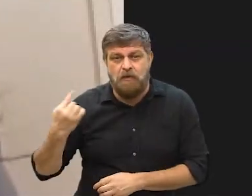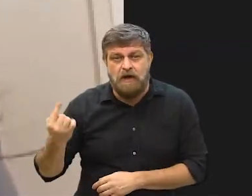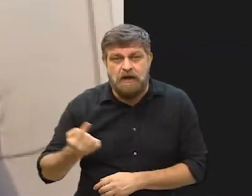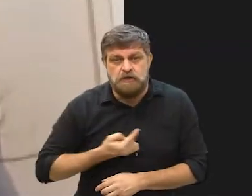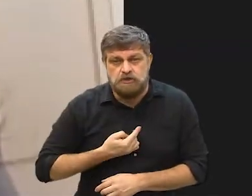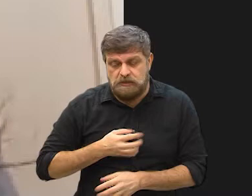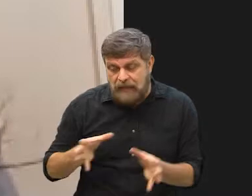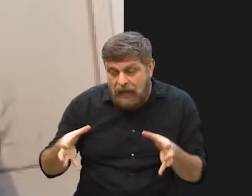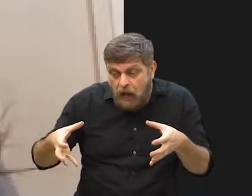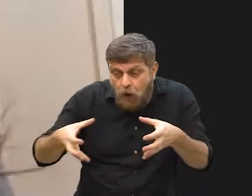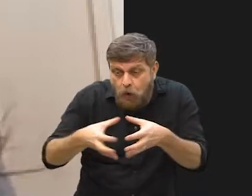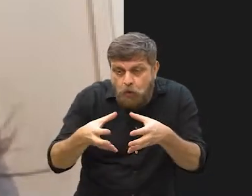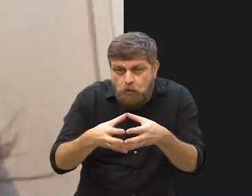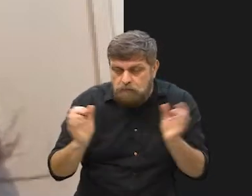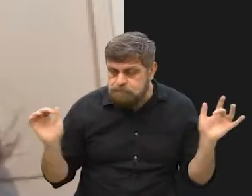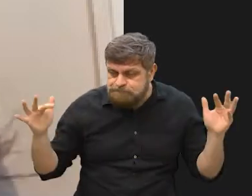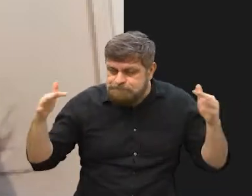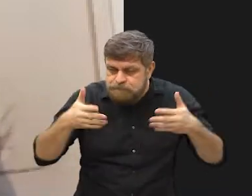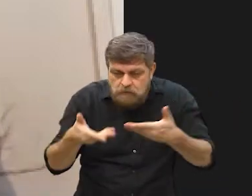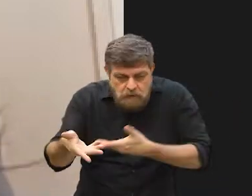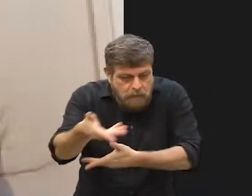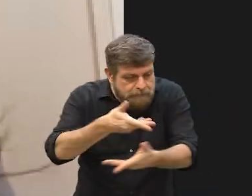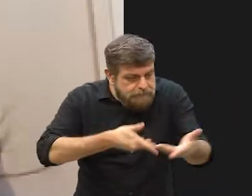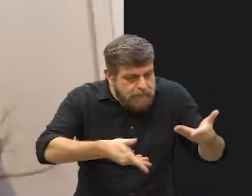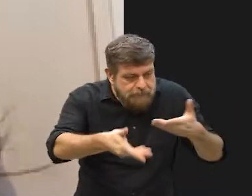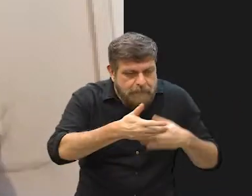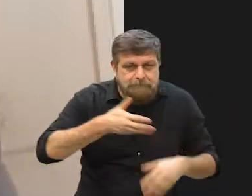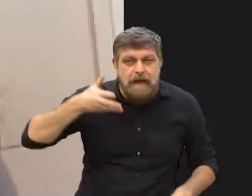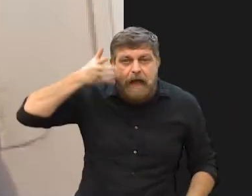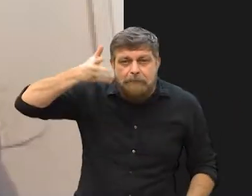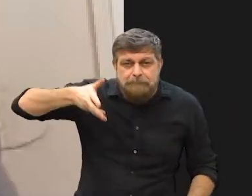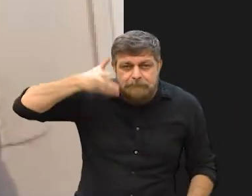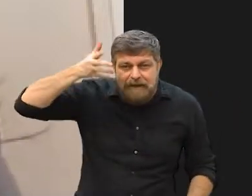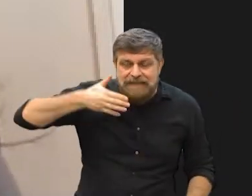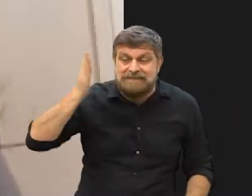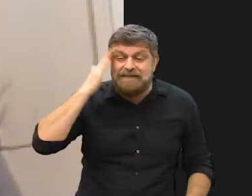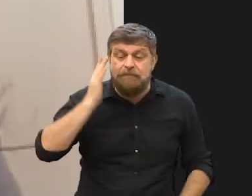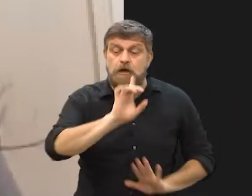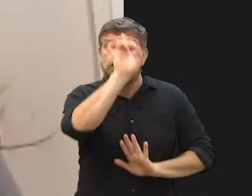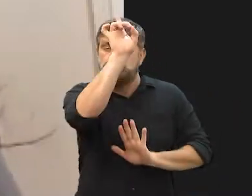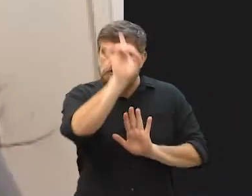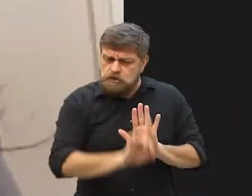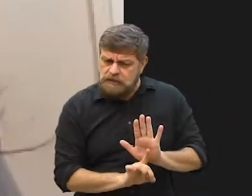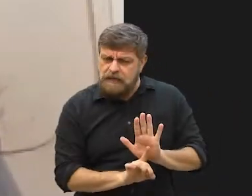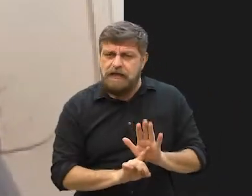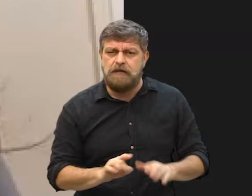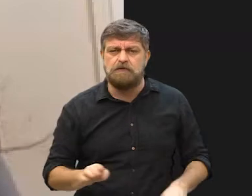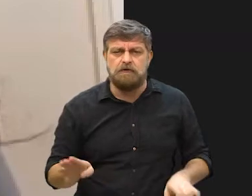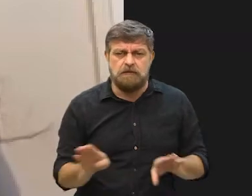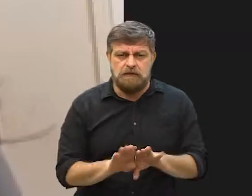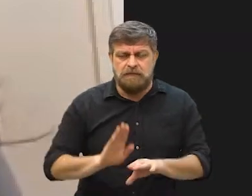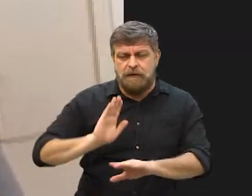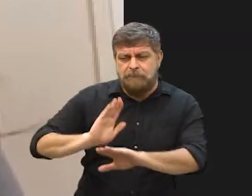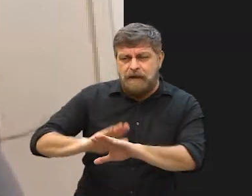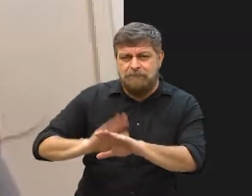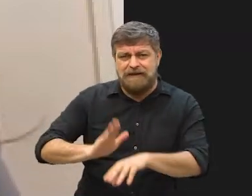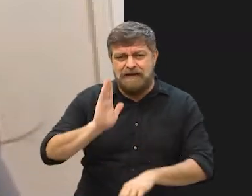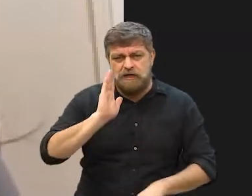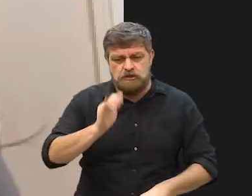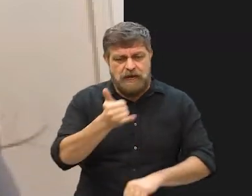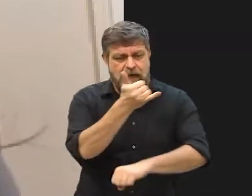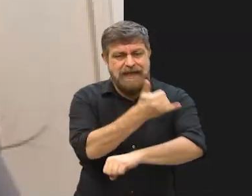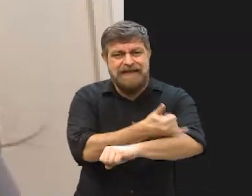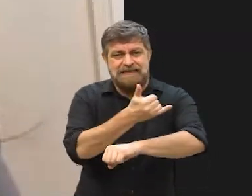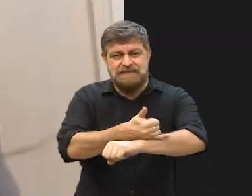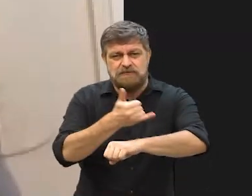agrupar as pessoas, falar dos seus direitos, a gente faz palestra, a gente faz... nós já fizemos